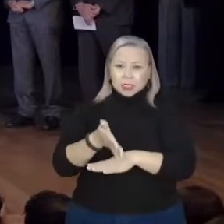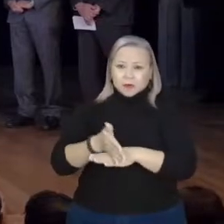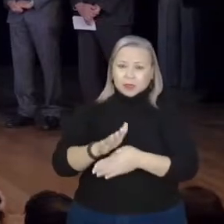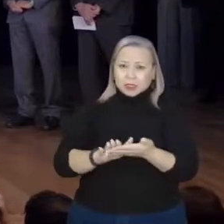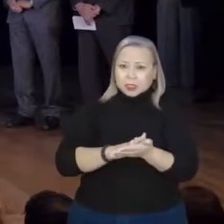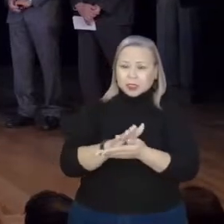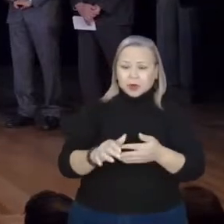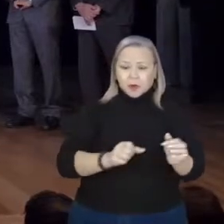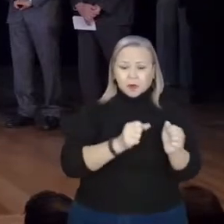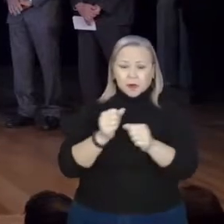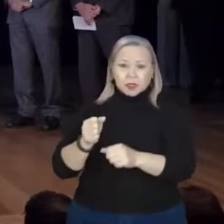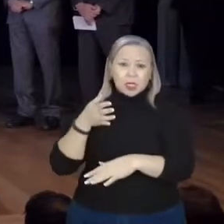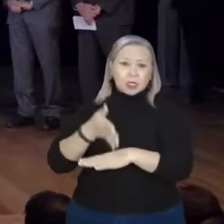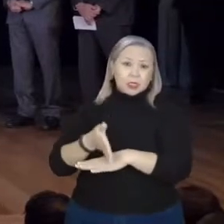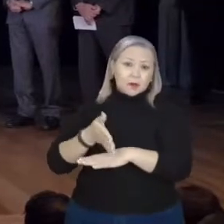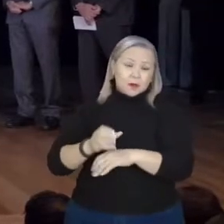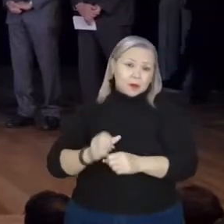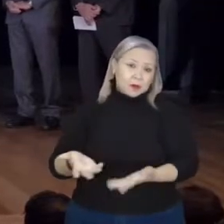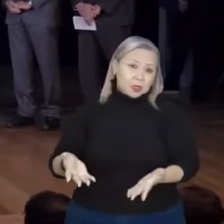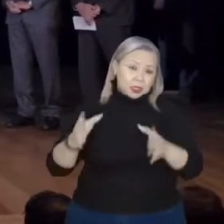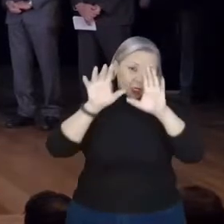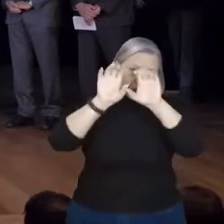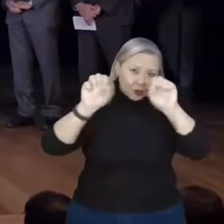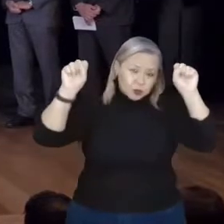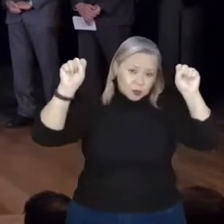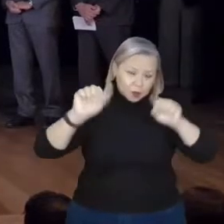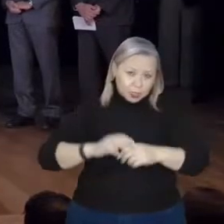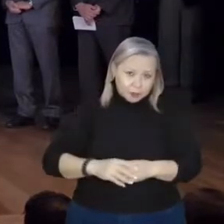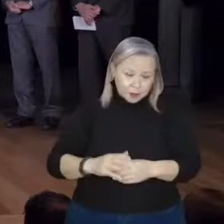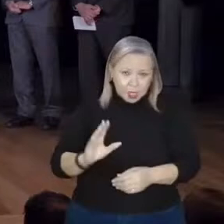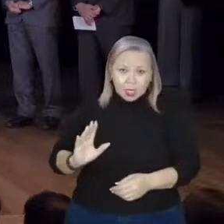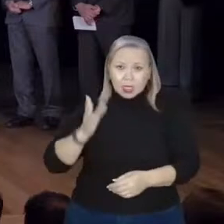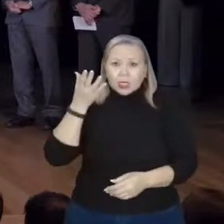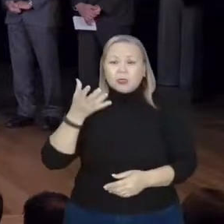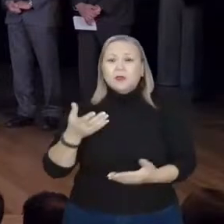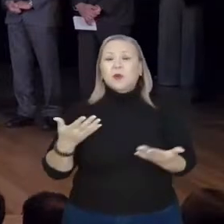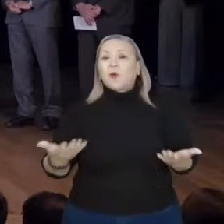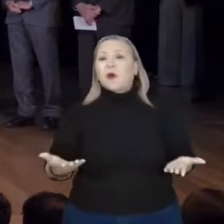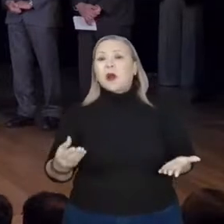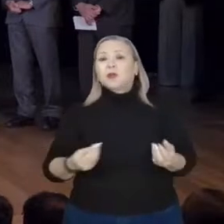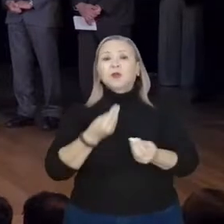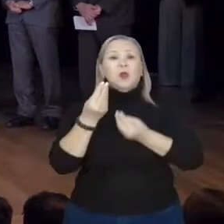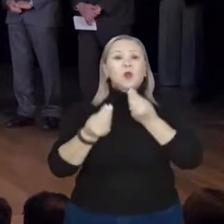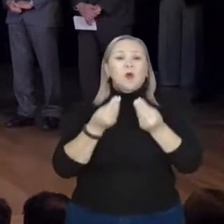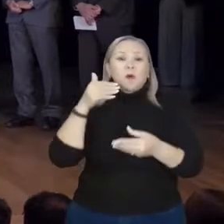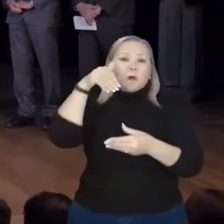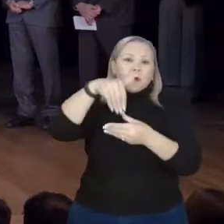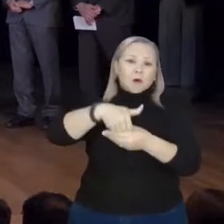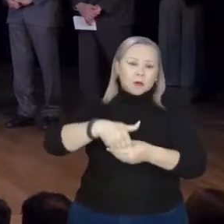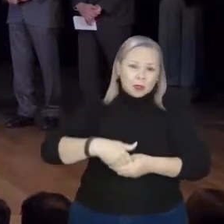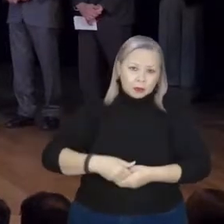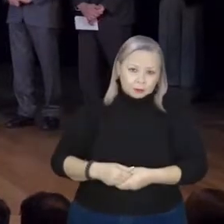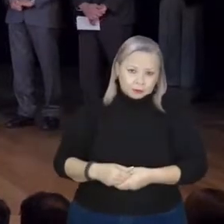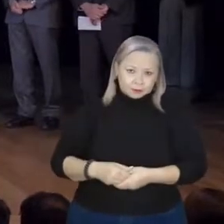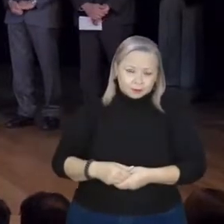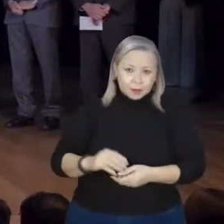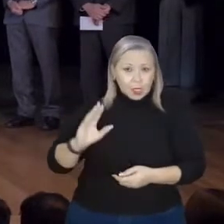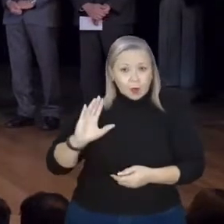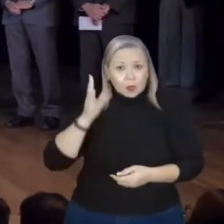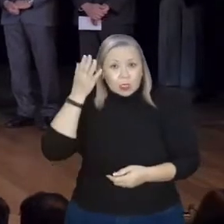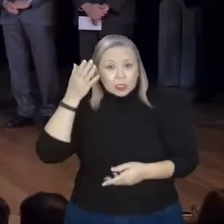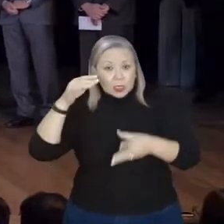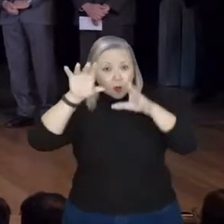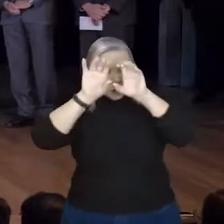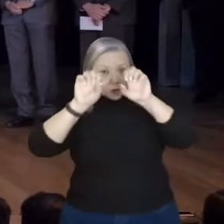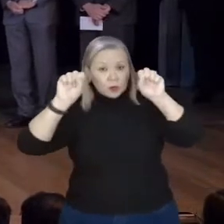de interferência na Suprema Corte para decidir quando e como eles vão votar. É uma decisão da Suprema Corte